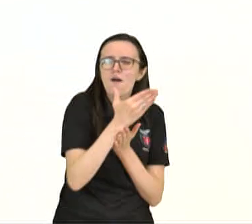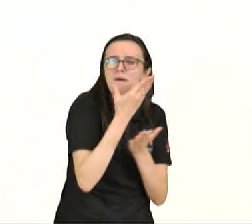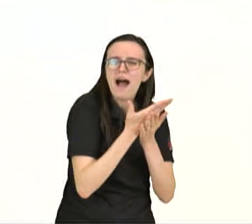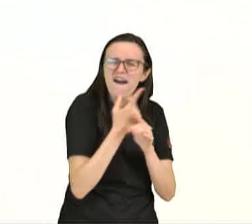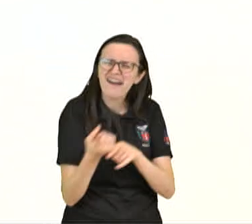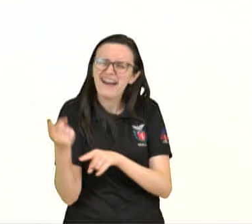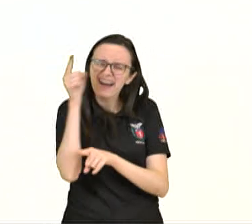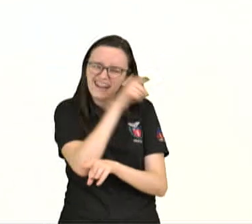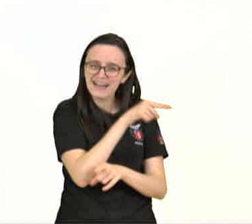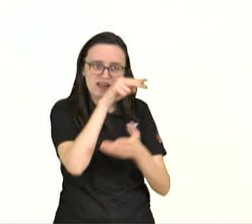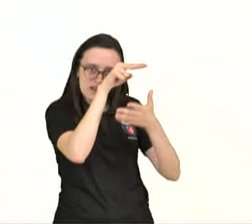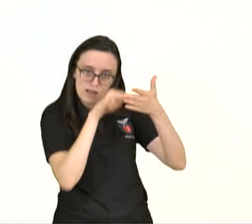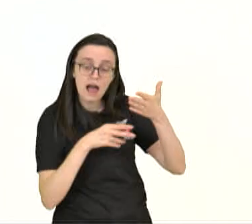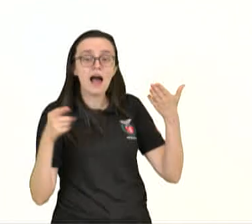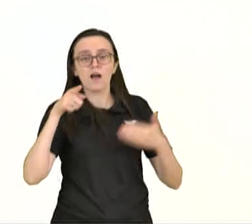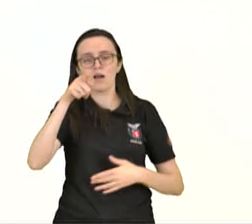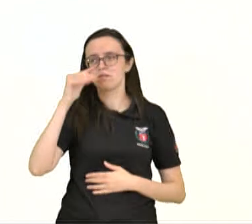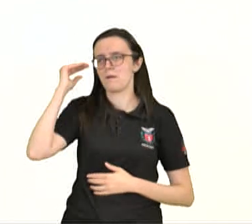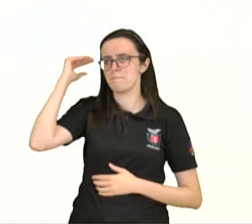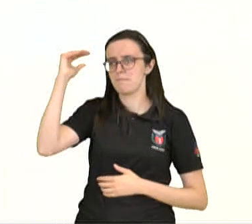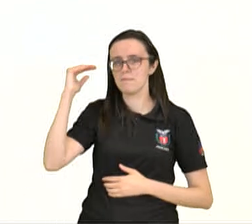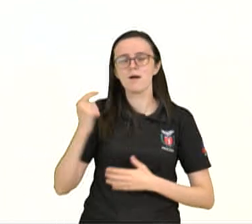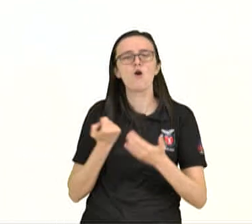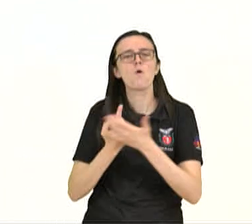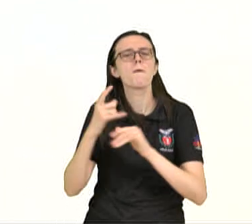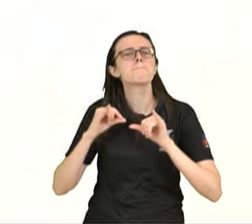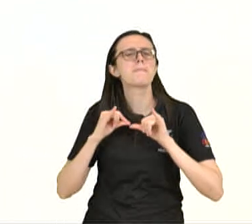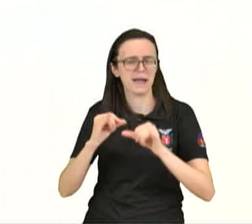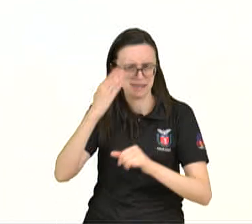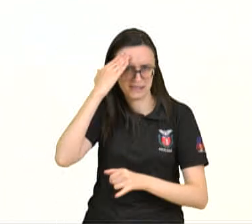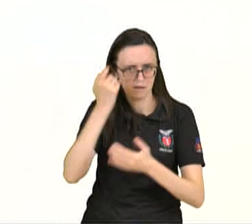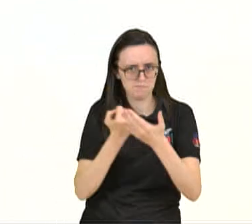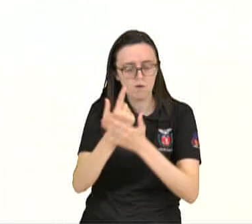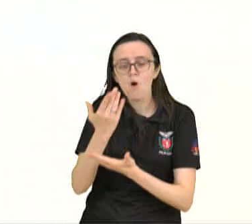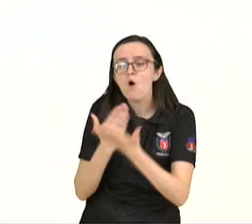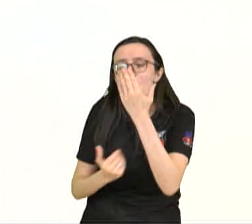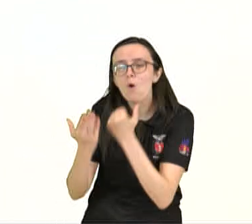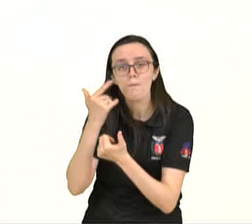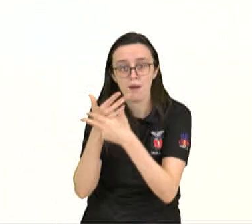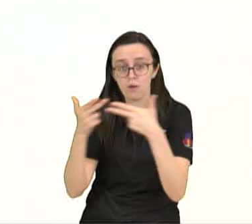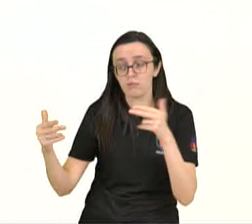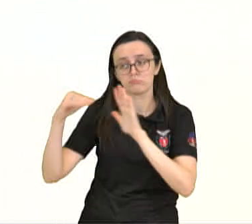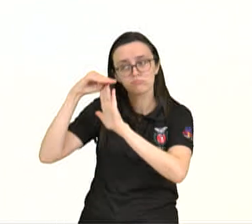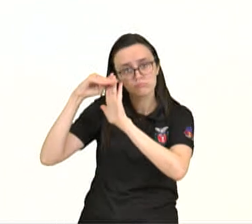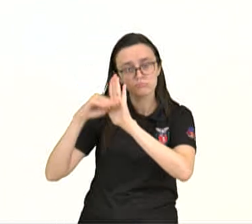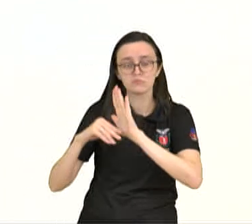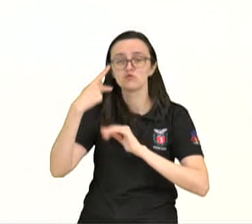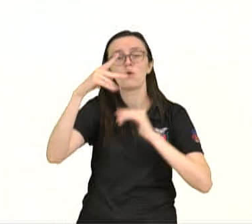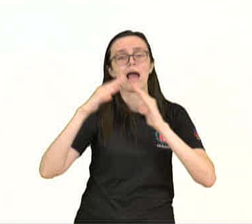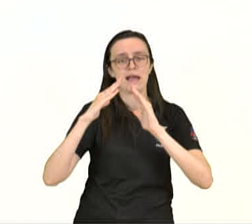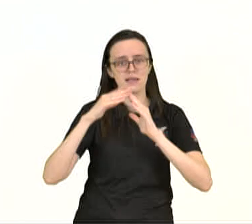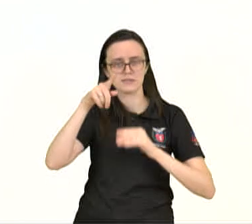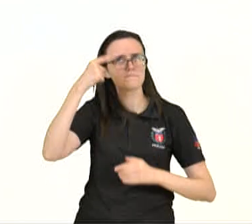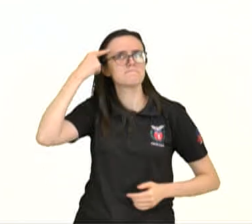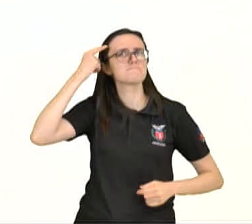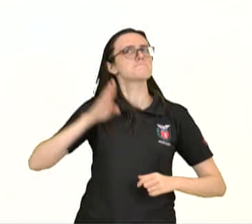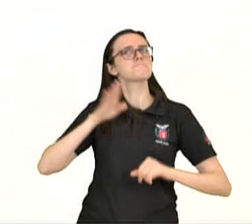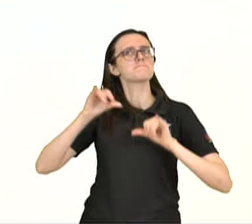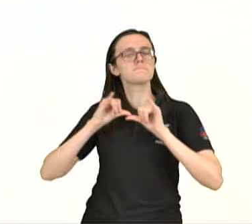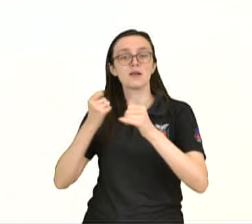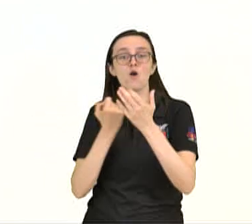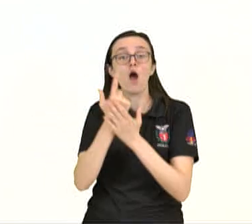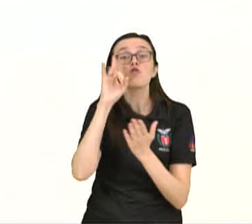aula, faça uma lista de compras dos produtos comestíveis que você consome na sua casa.